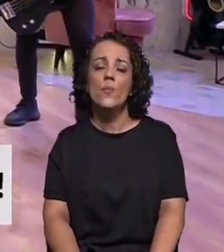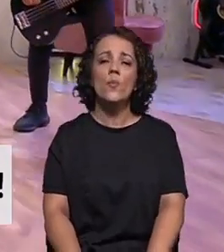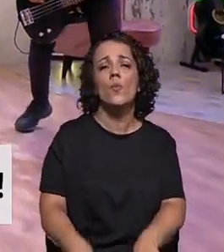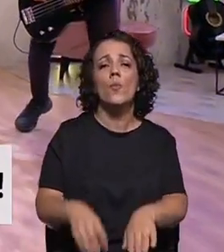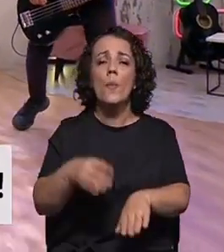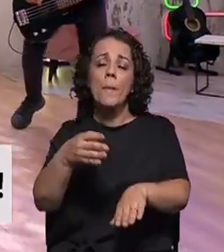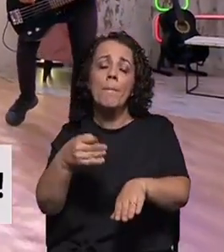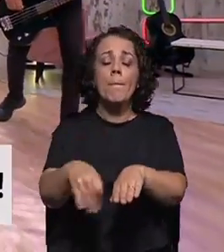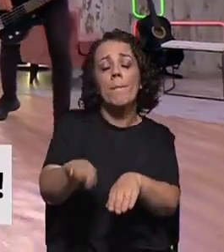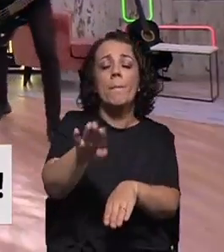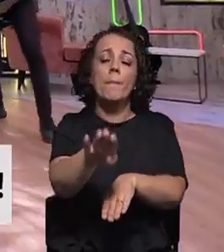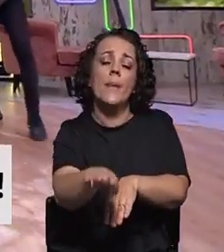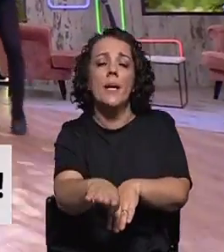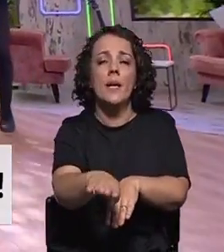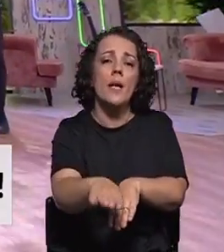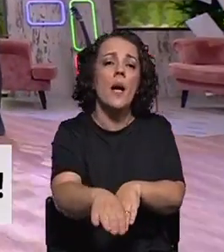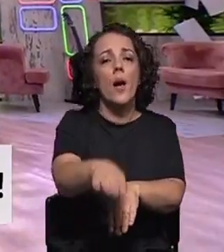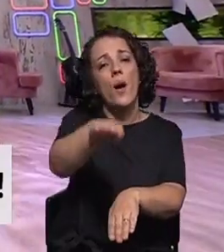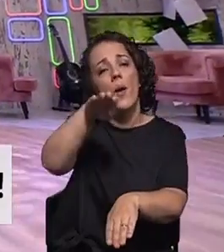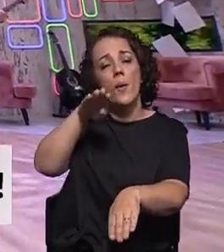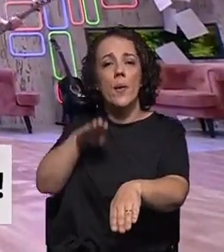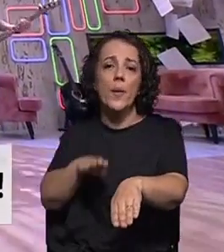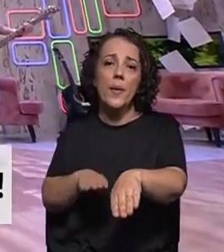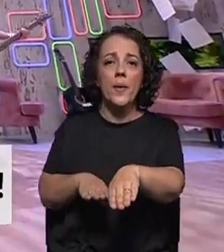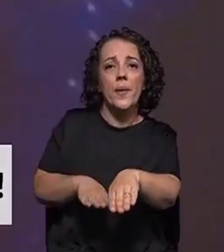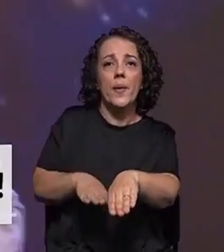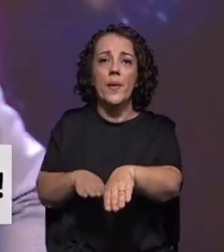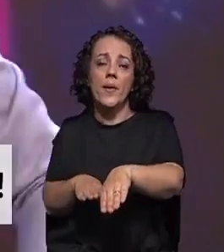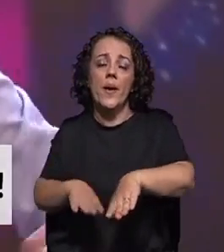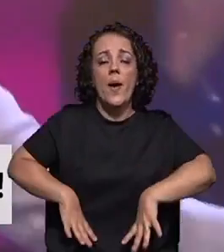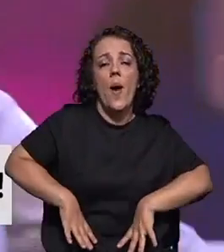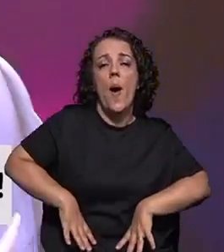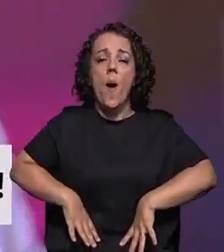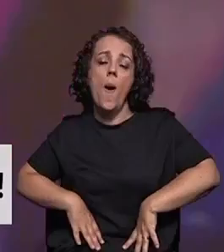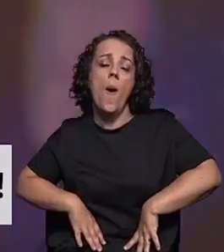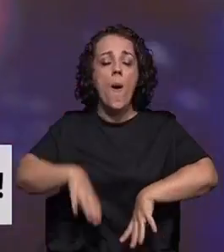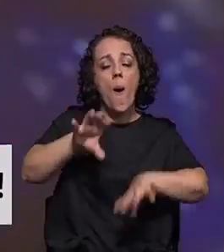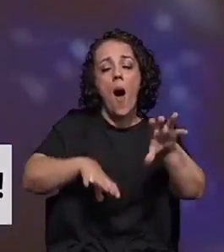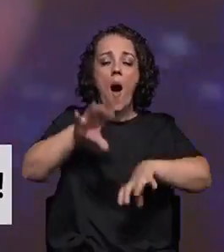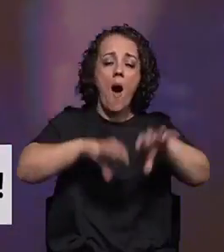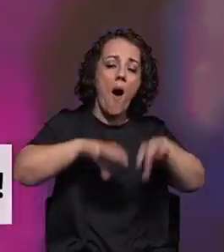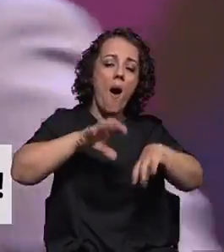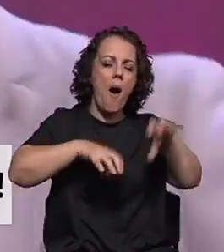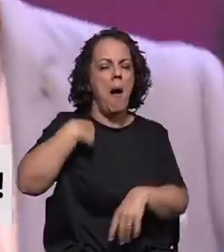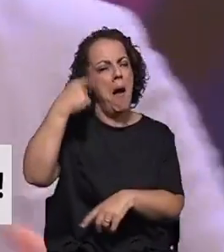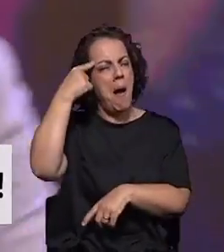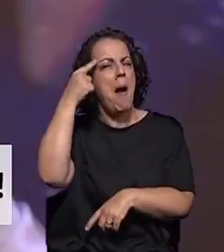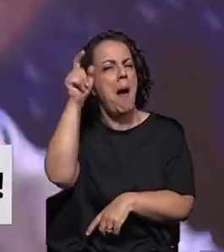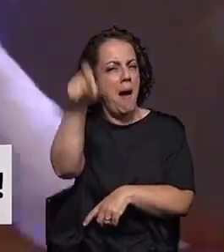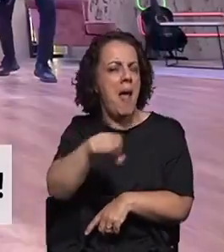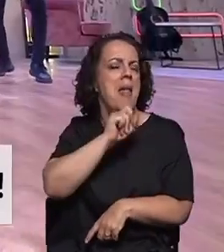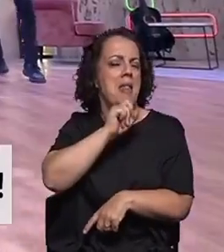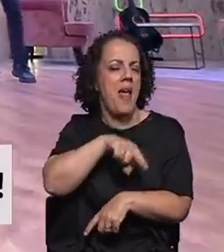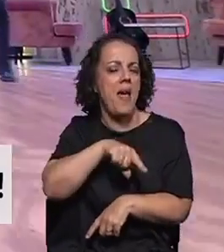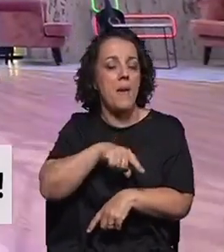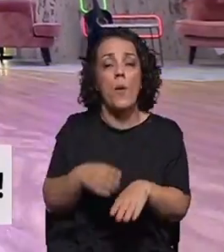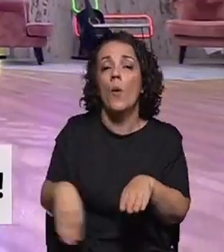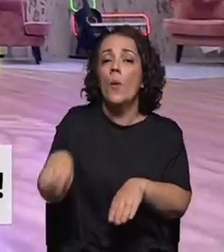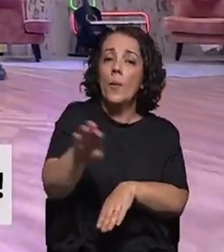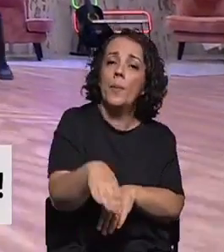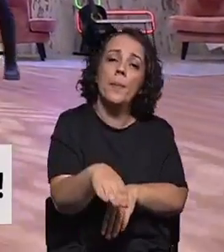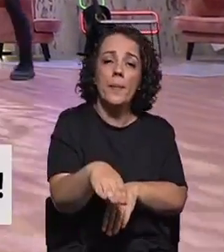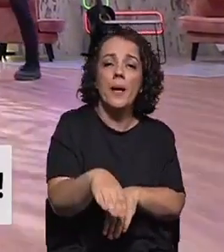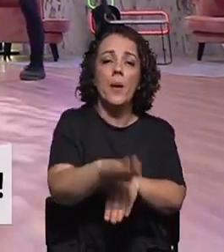À frente, dá passinho atrás, remexe a bundinha, eu sei que és capaz. Dá passinho à frente,